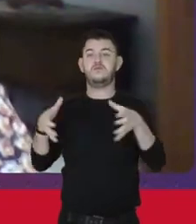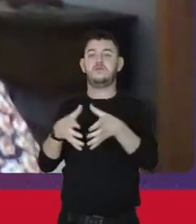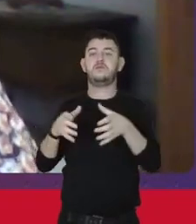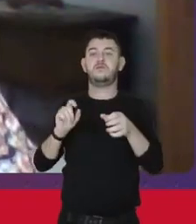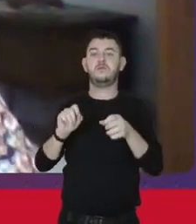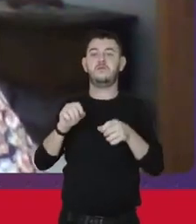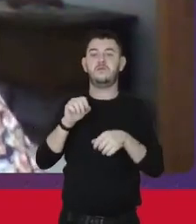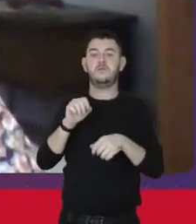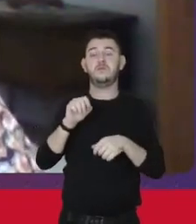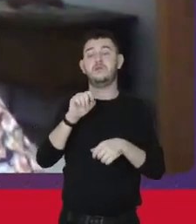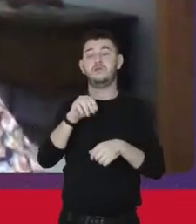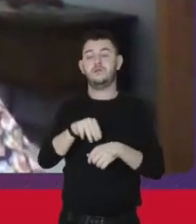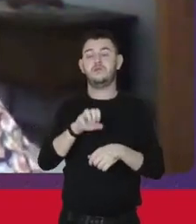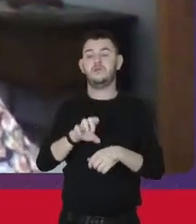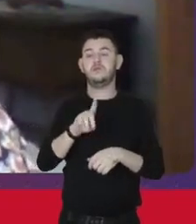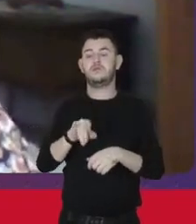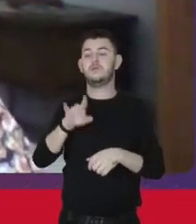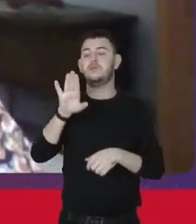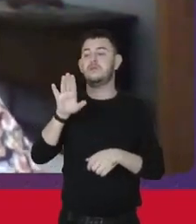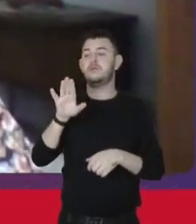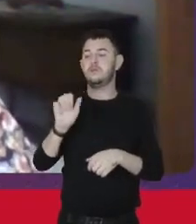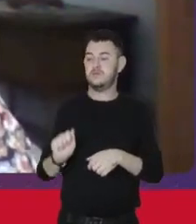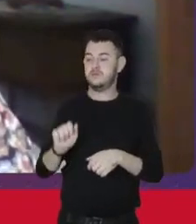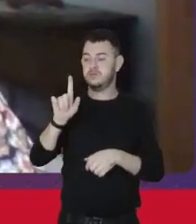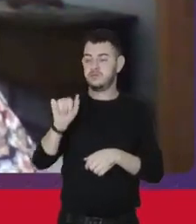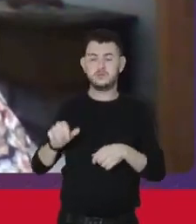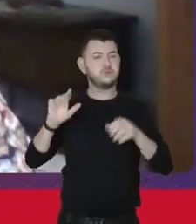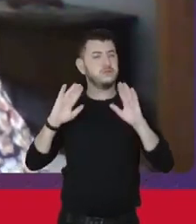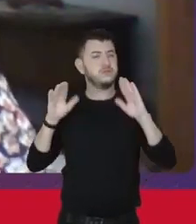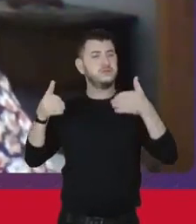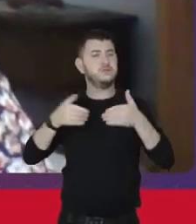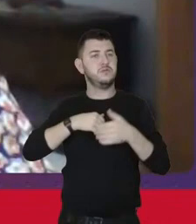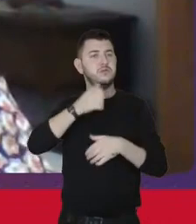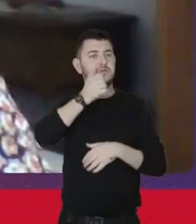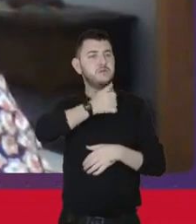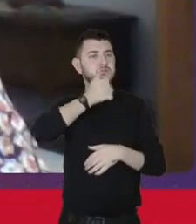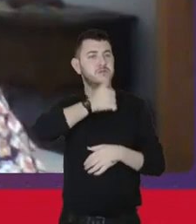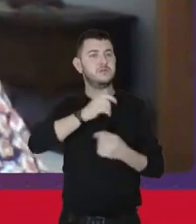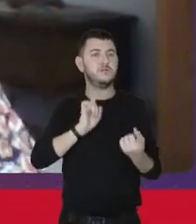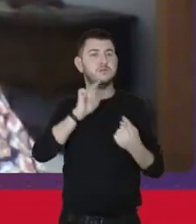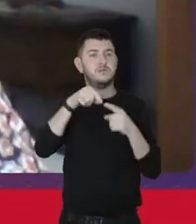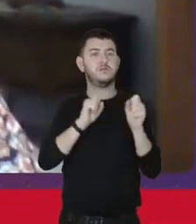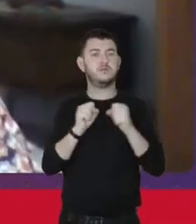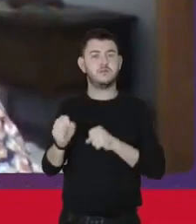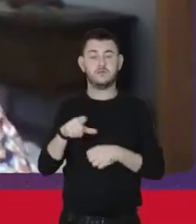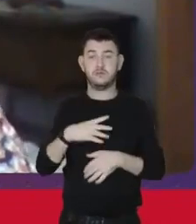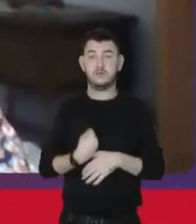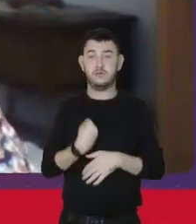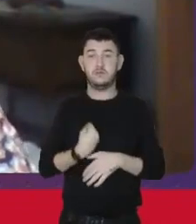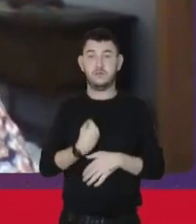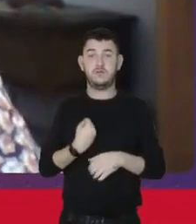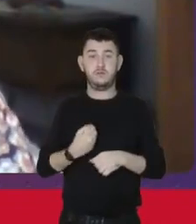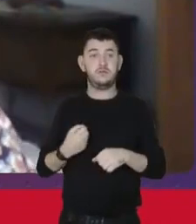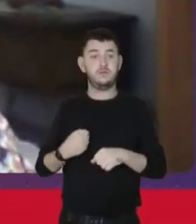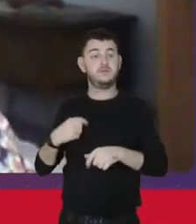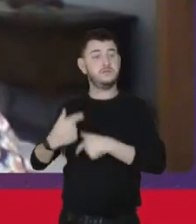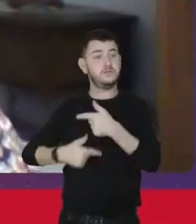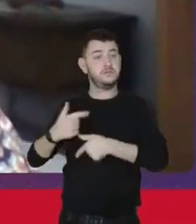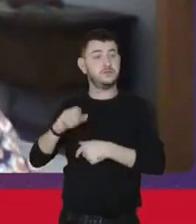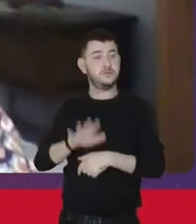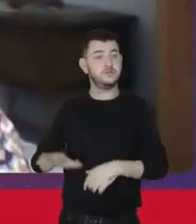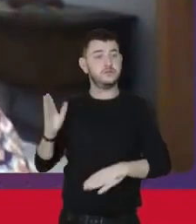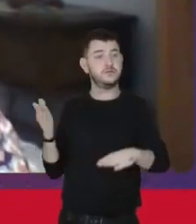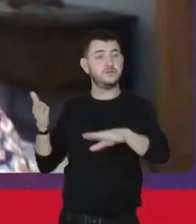que, principalmente em relação às mulheres, que para poder acessar o mercado de trabalho